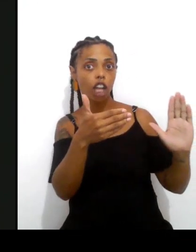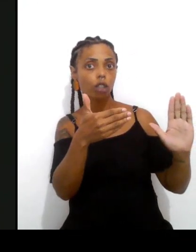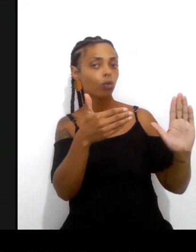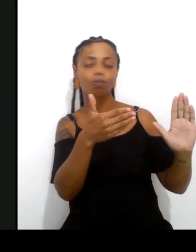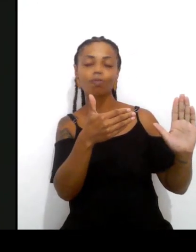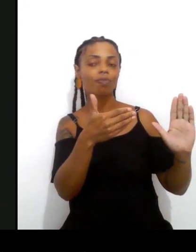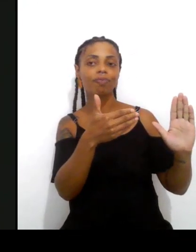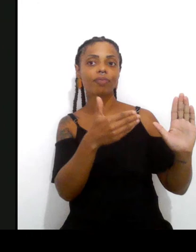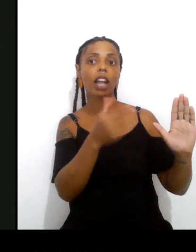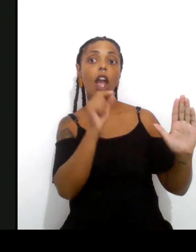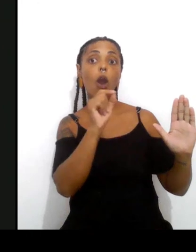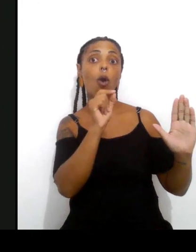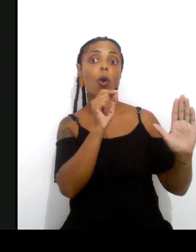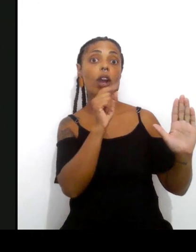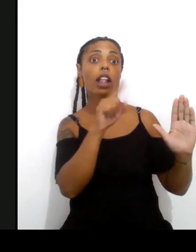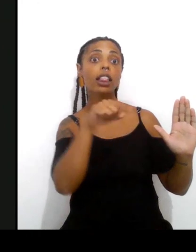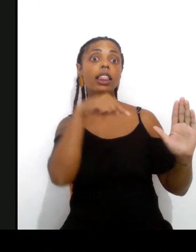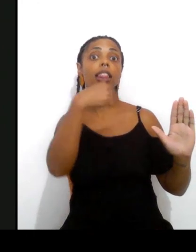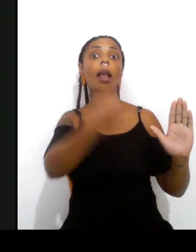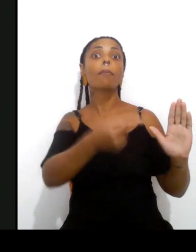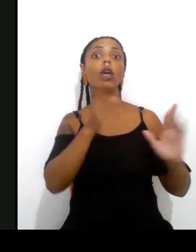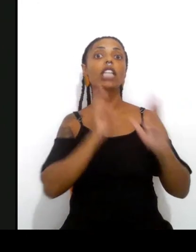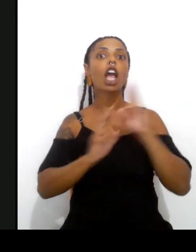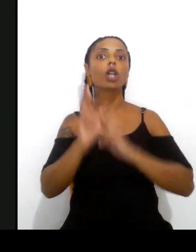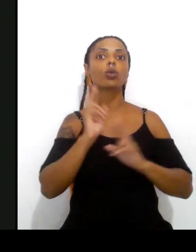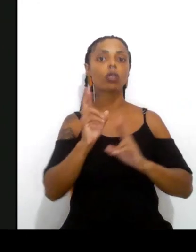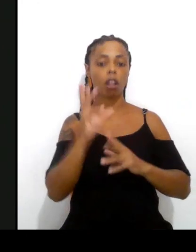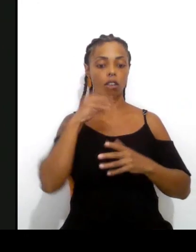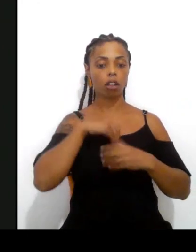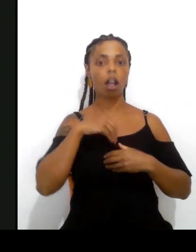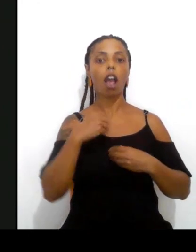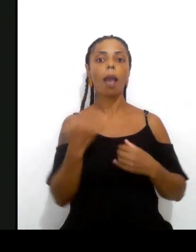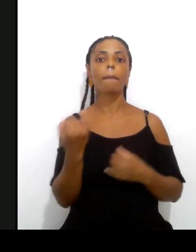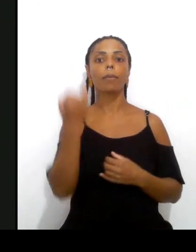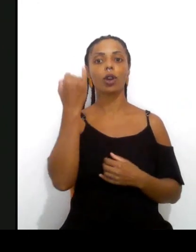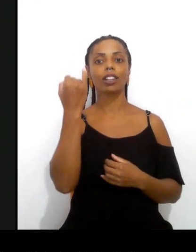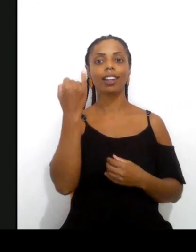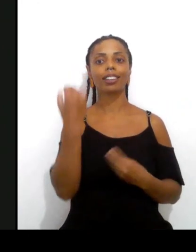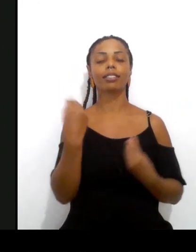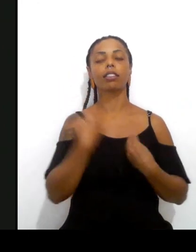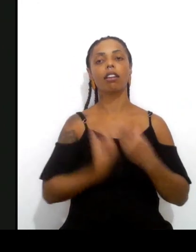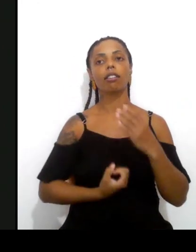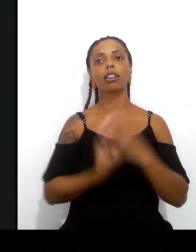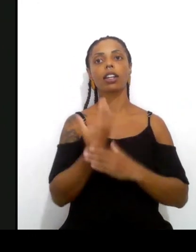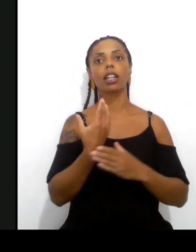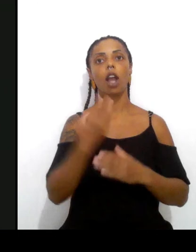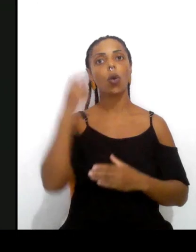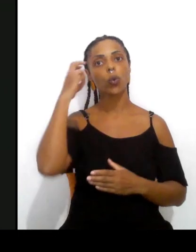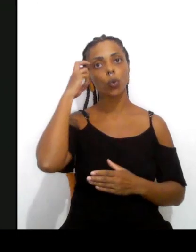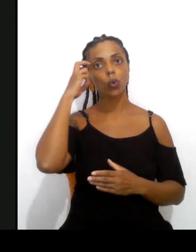fazemos dele que é importante que nos faz como produtores de Cultura significativa